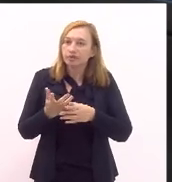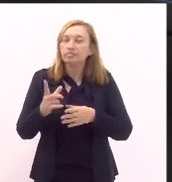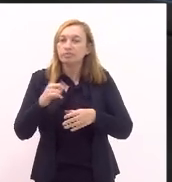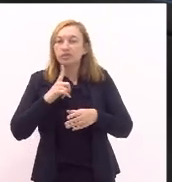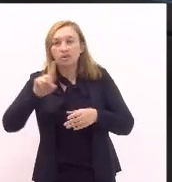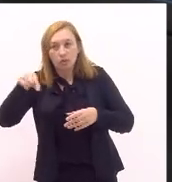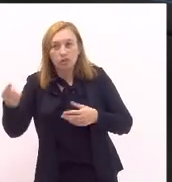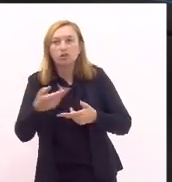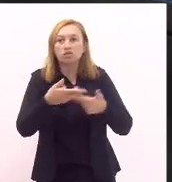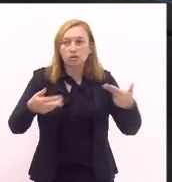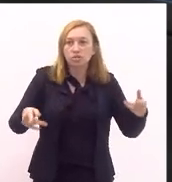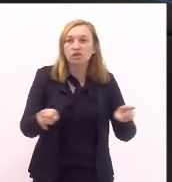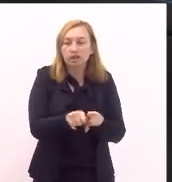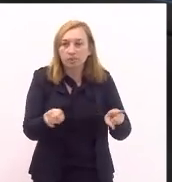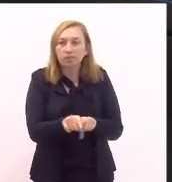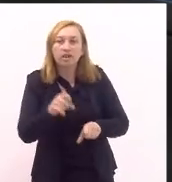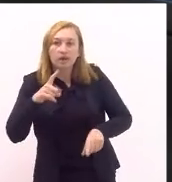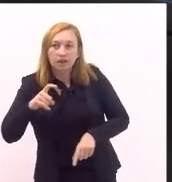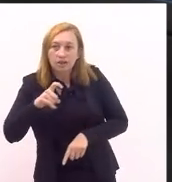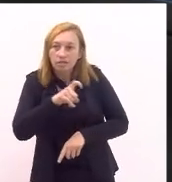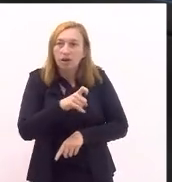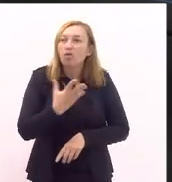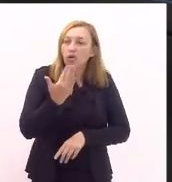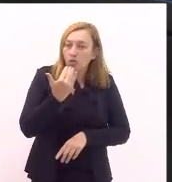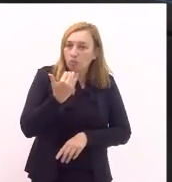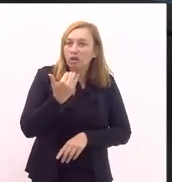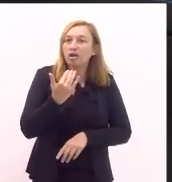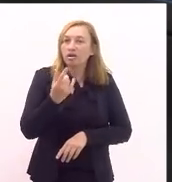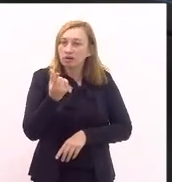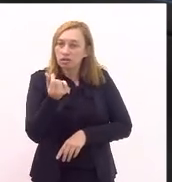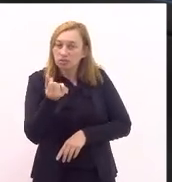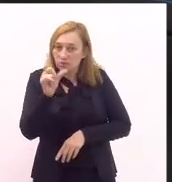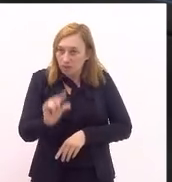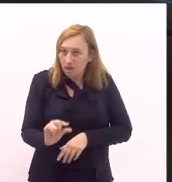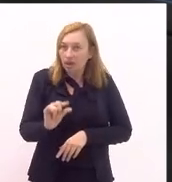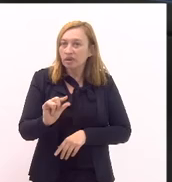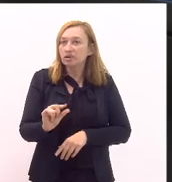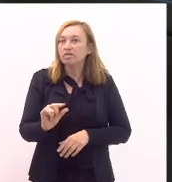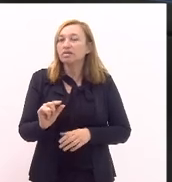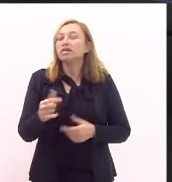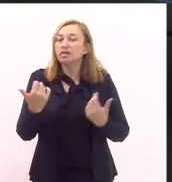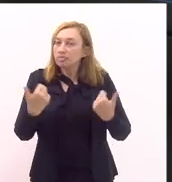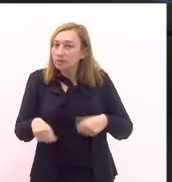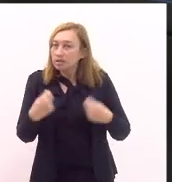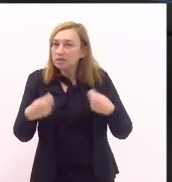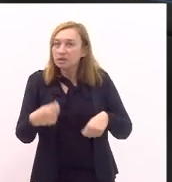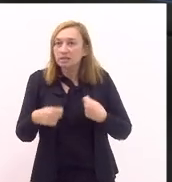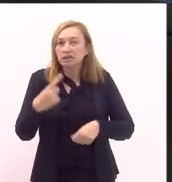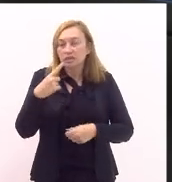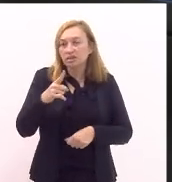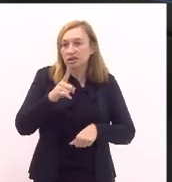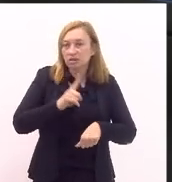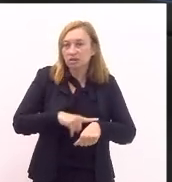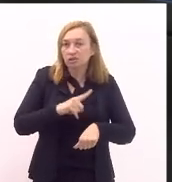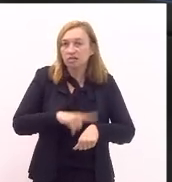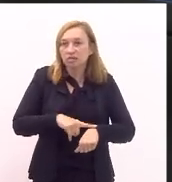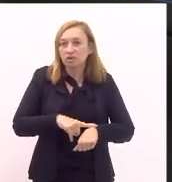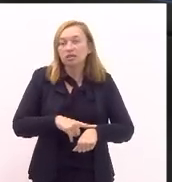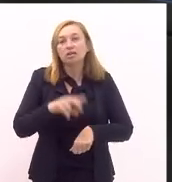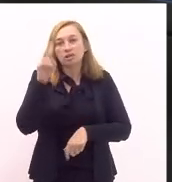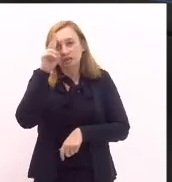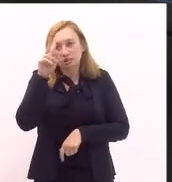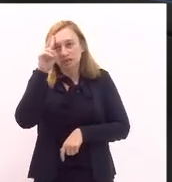mas tem as outras coisas que o mesmo camarão também que não era barato ficou barato então a gente precisa nesse momento